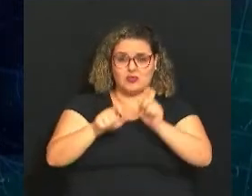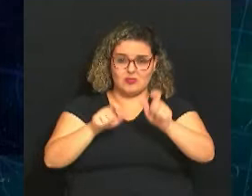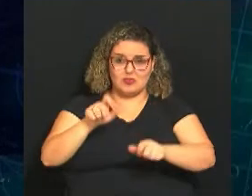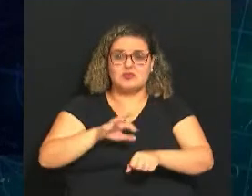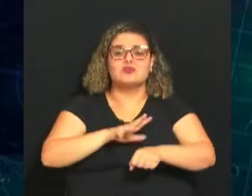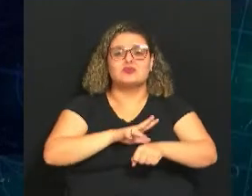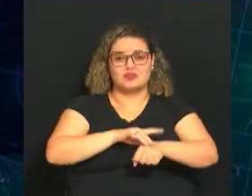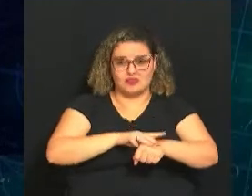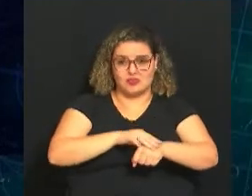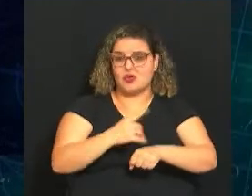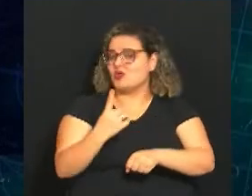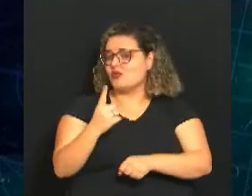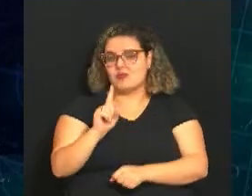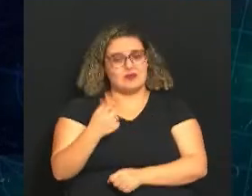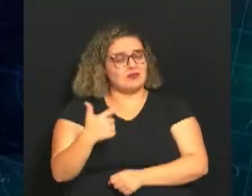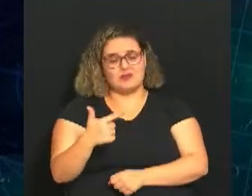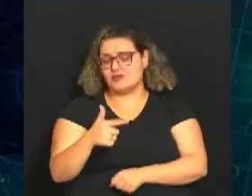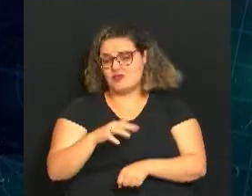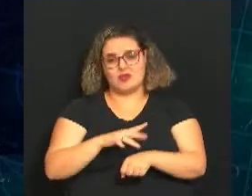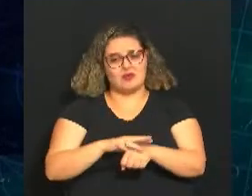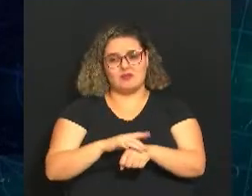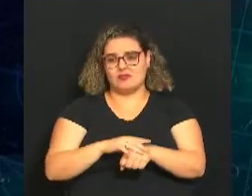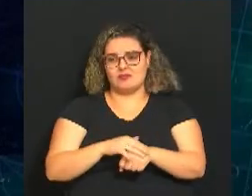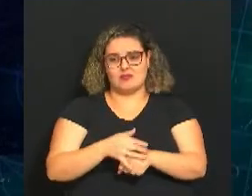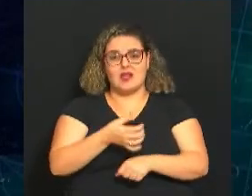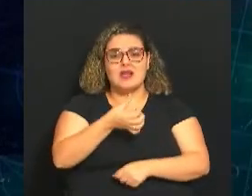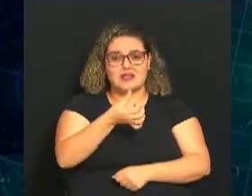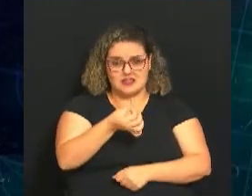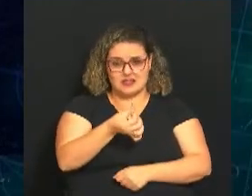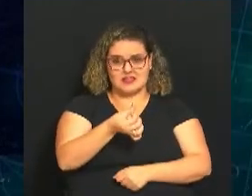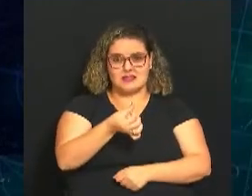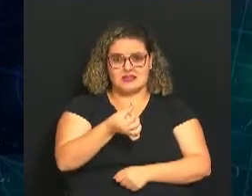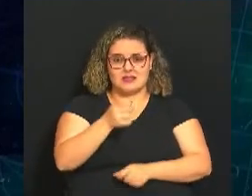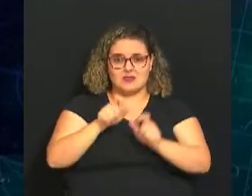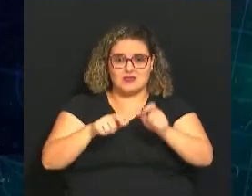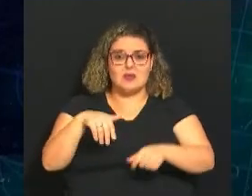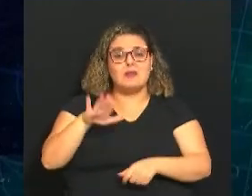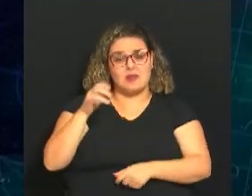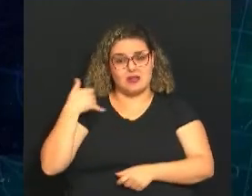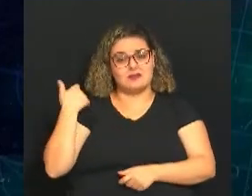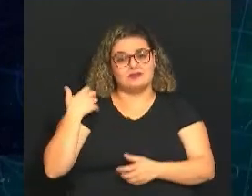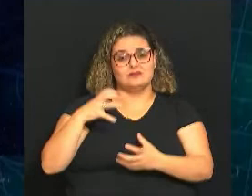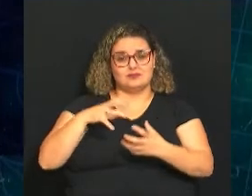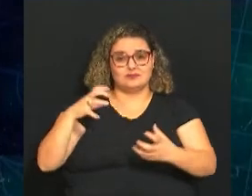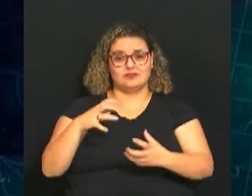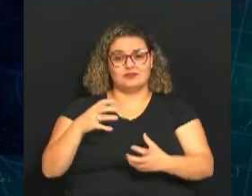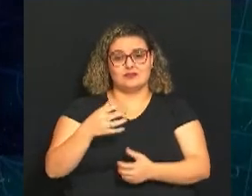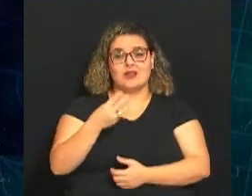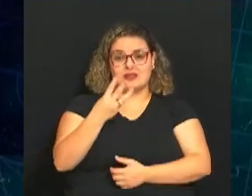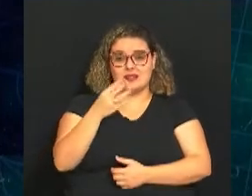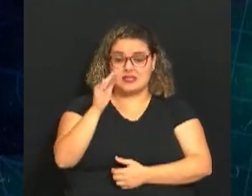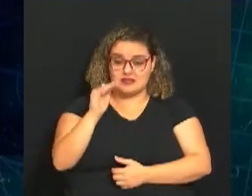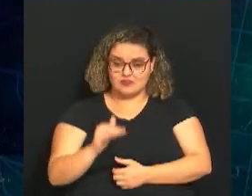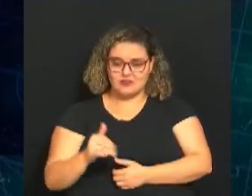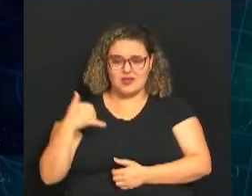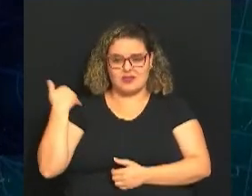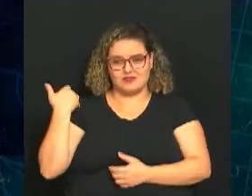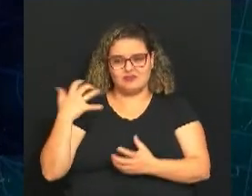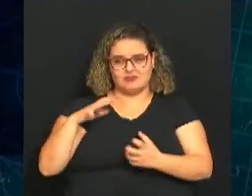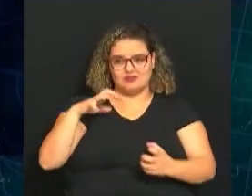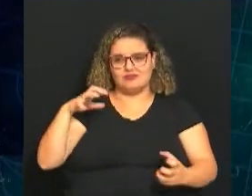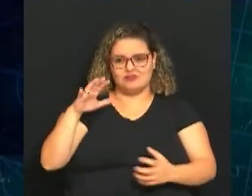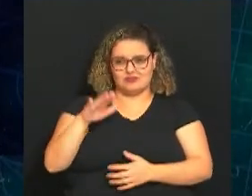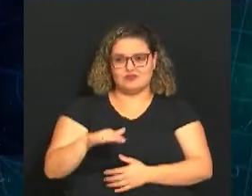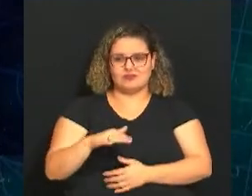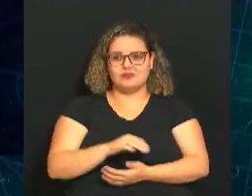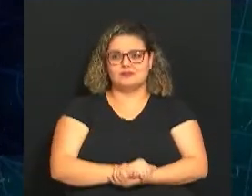e uma não. 6 vítimas tinham mais de 60 anos e 3 tinham menos. O município de Campinas